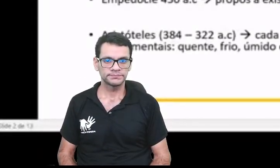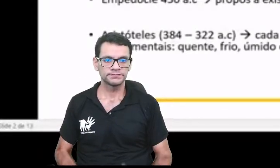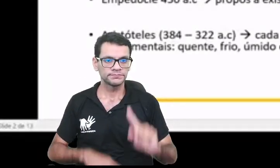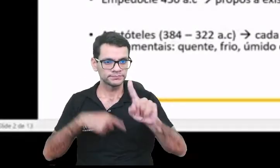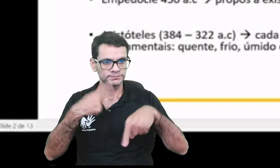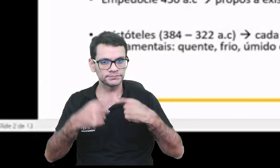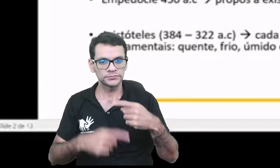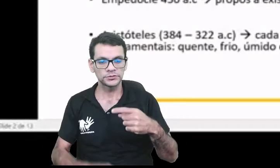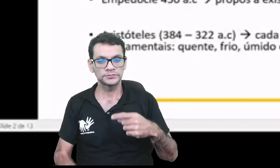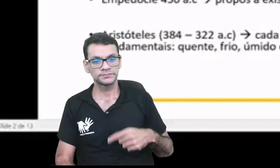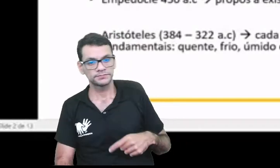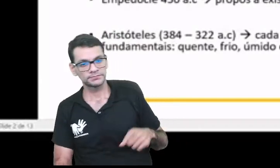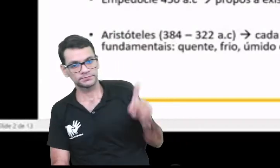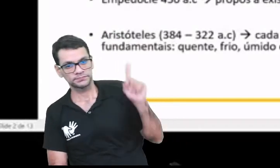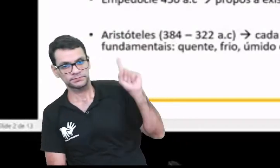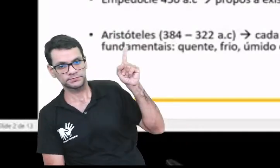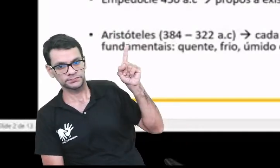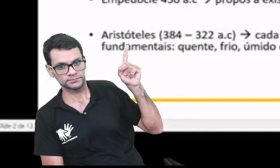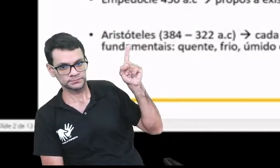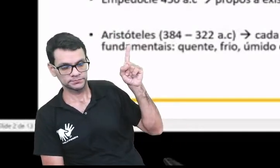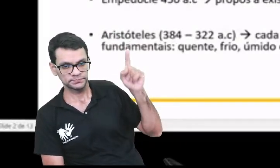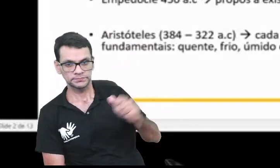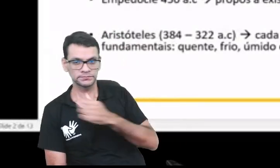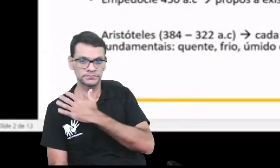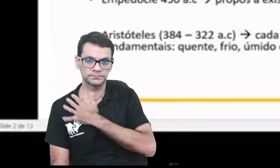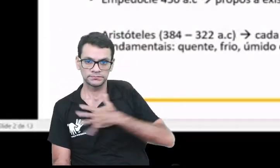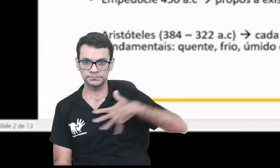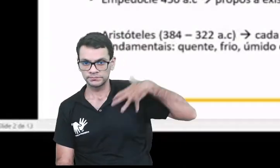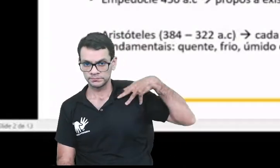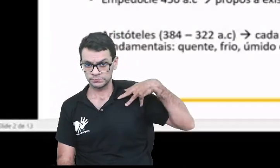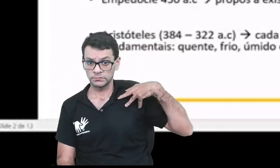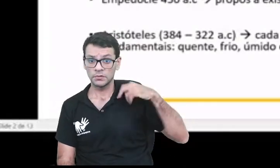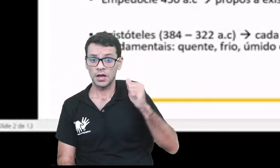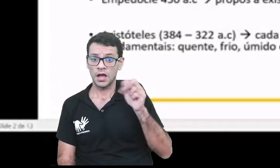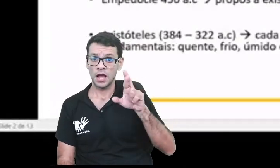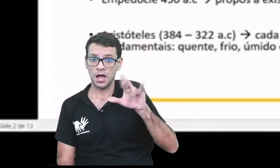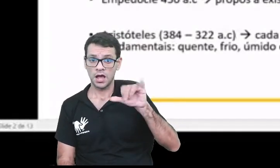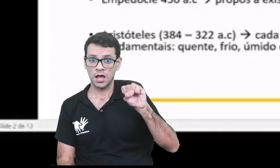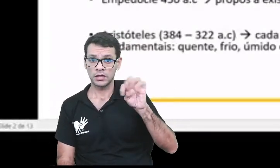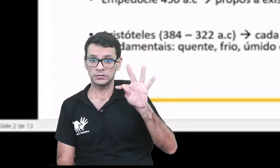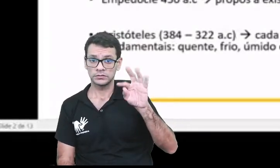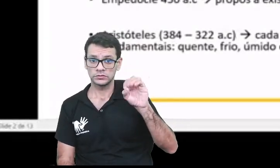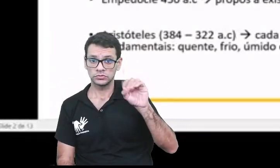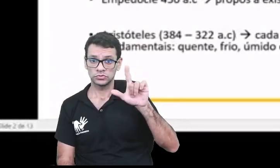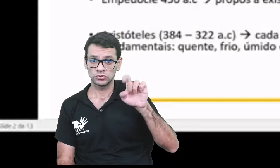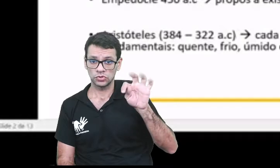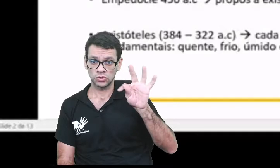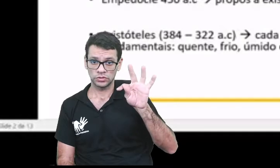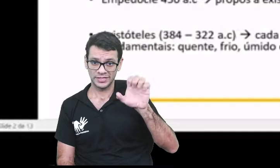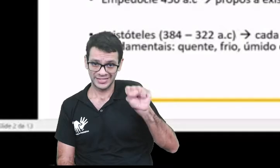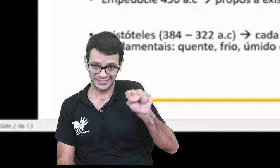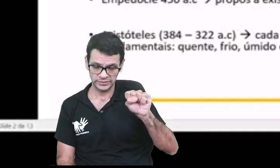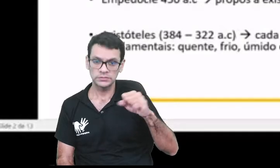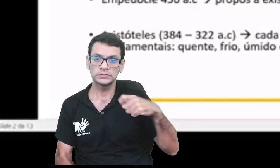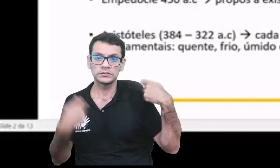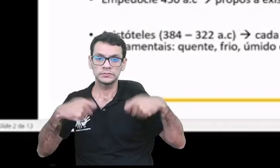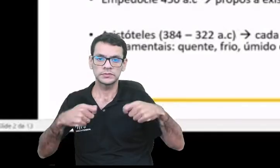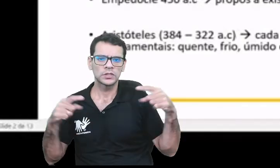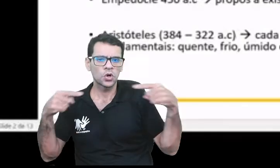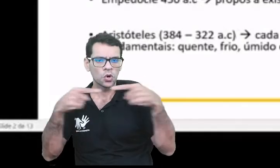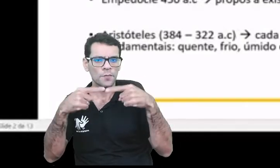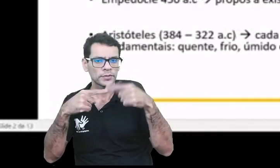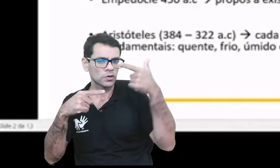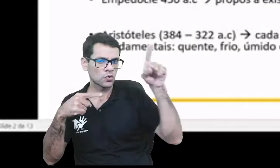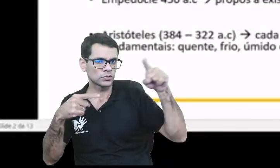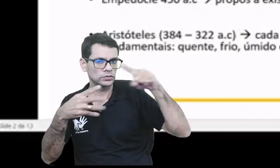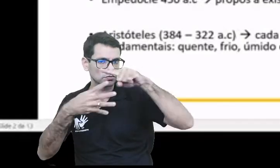distante, já veio Aristóteles e disse assim: para que cada elemento desse exista, a gente tem que ter a combinação de